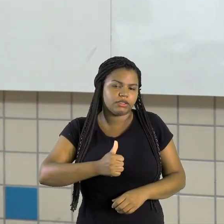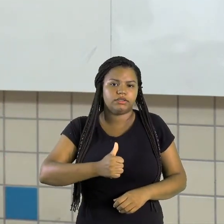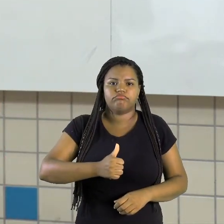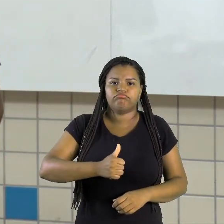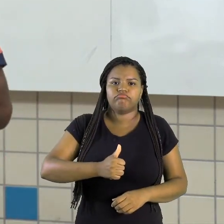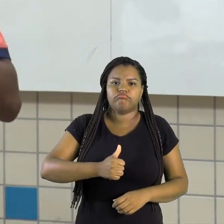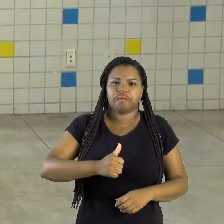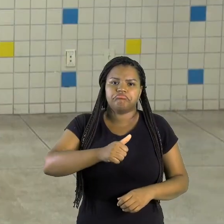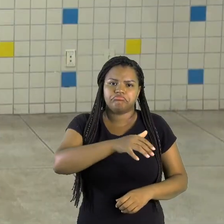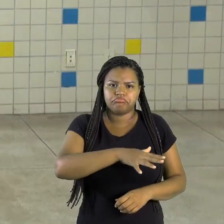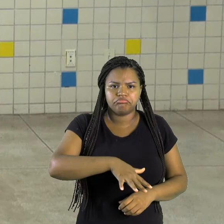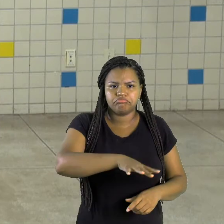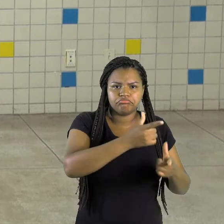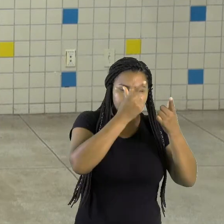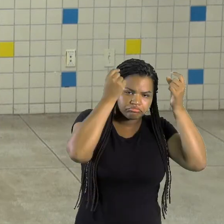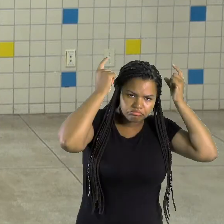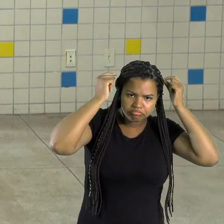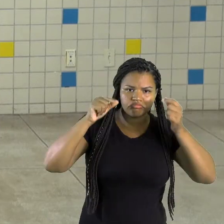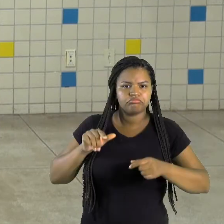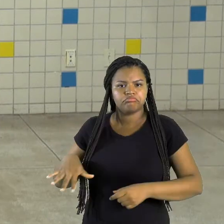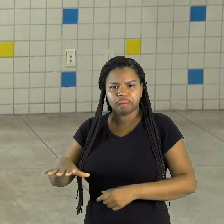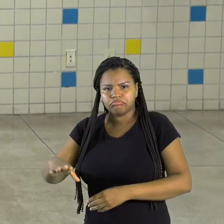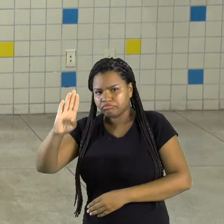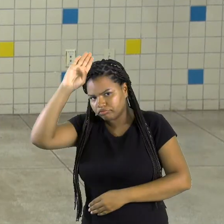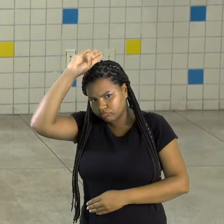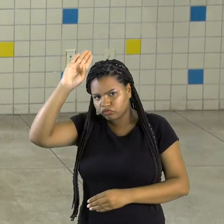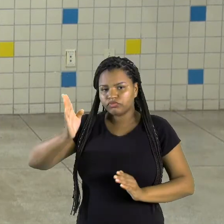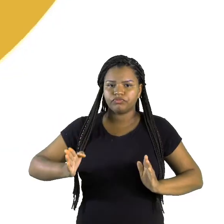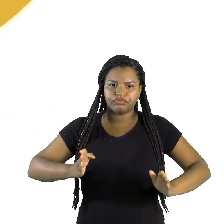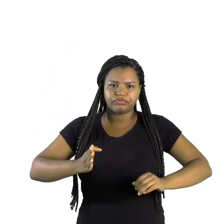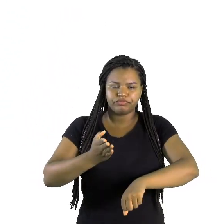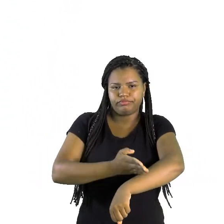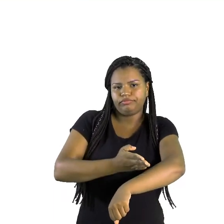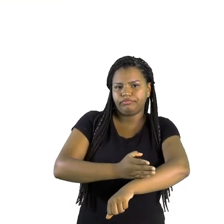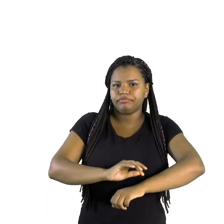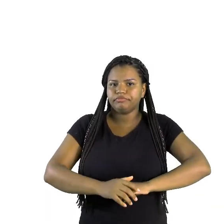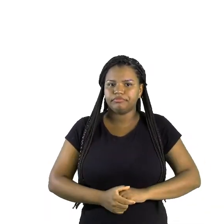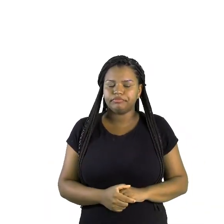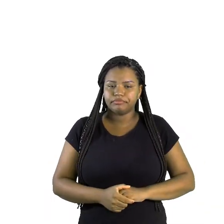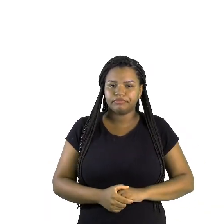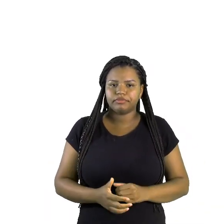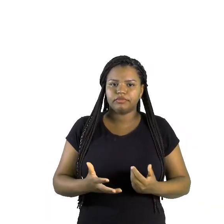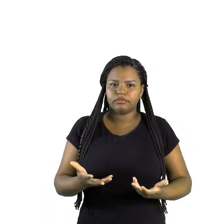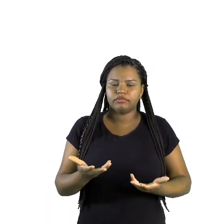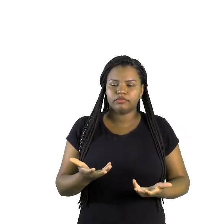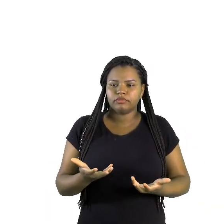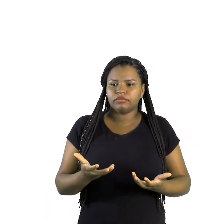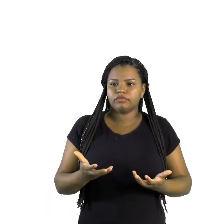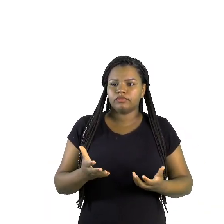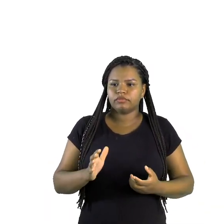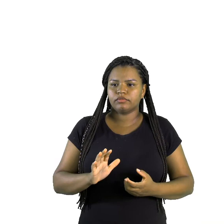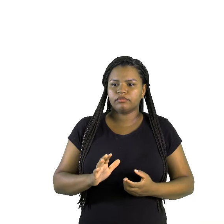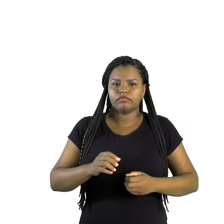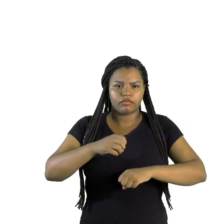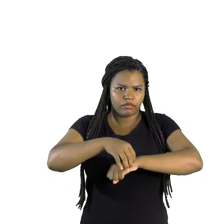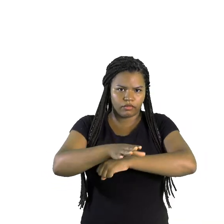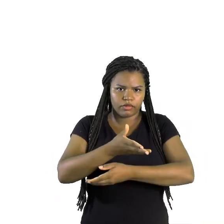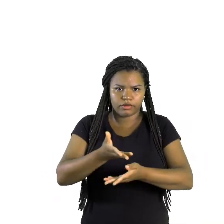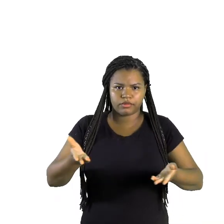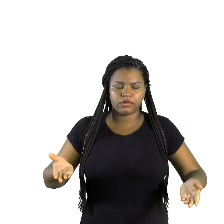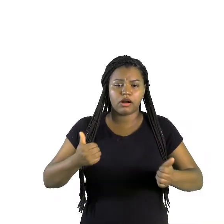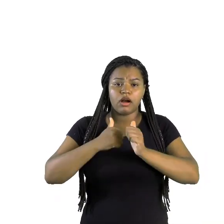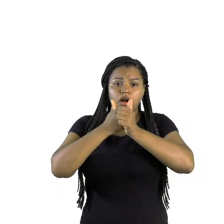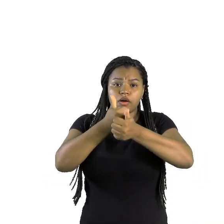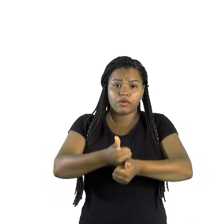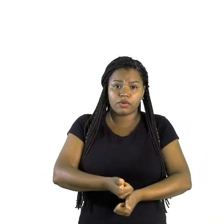na Grécia, como em Roma, como no período medieval. Eu gostaria de deixar para vocês esse pequeno recado.